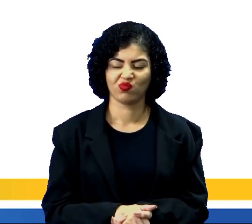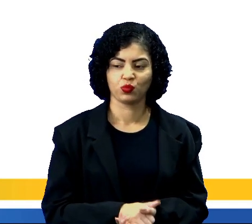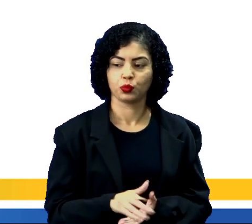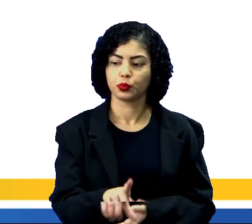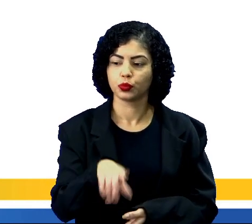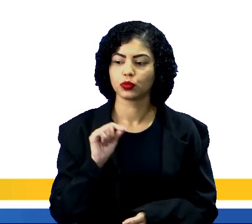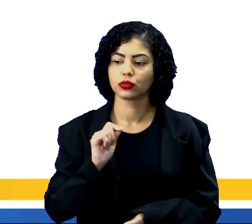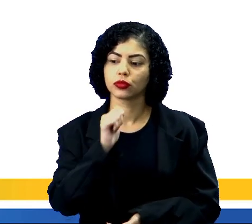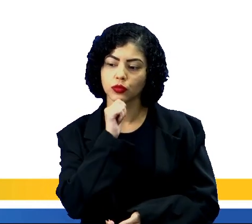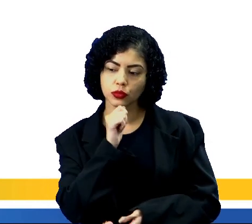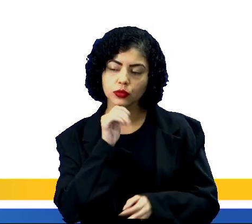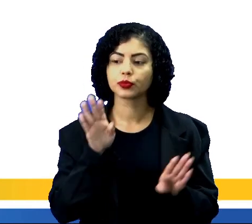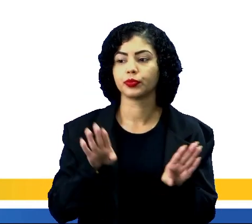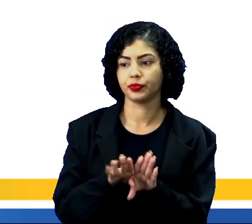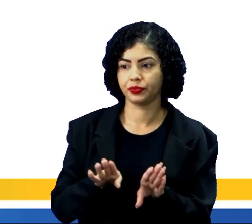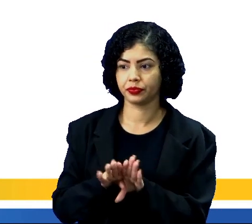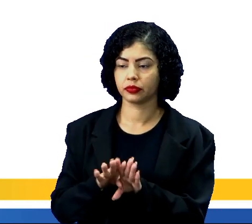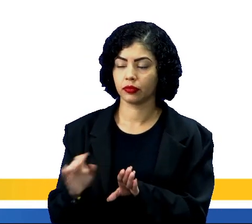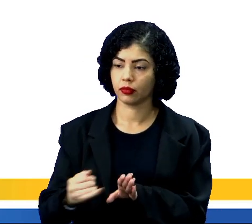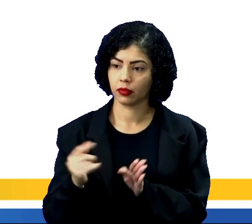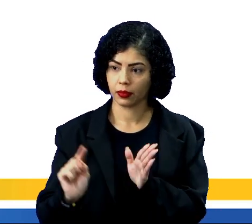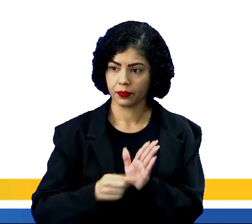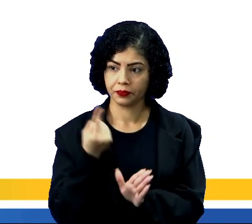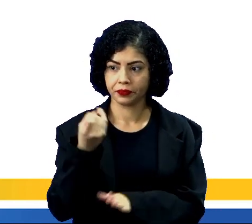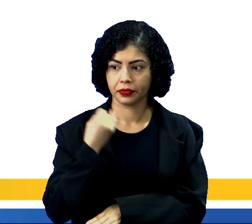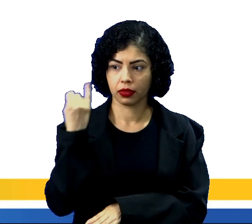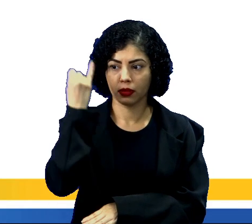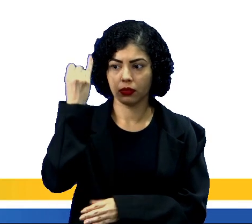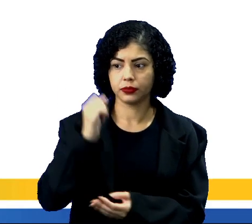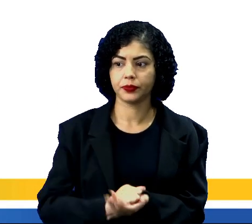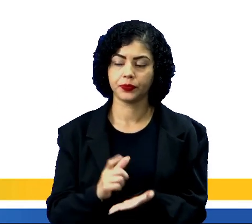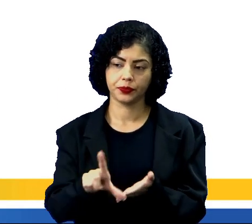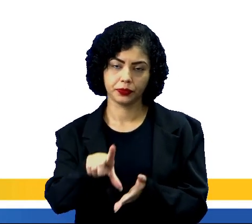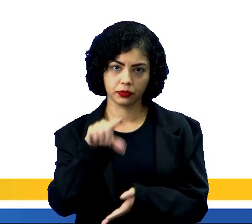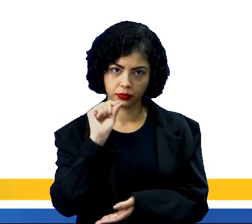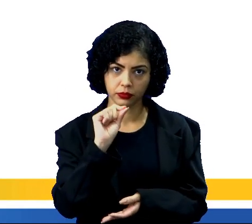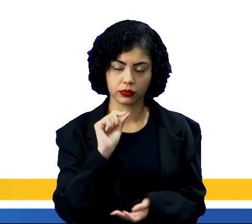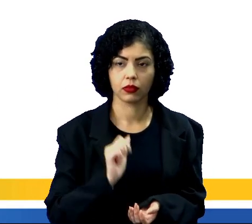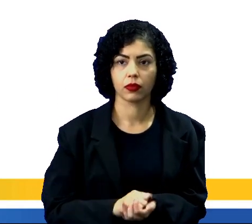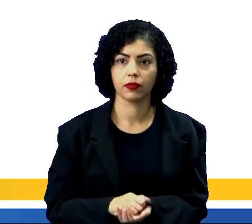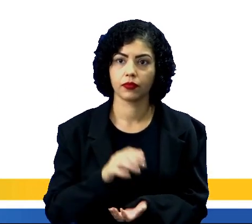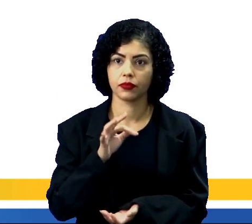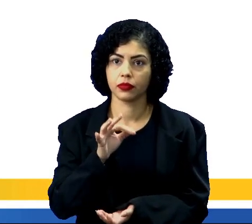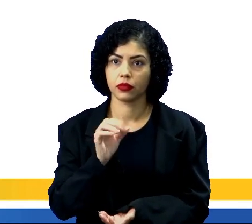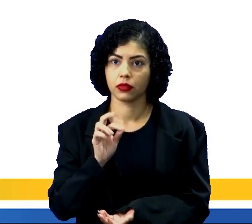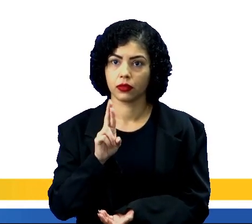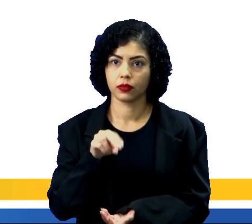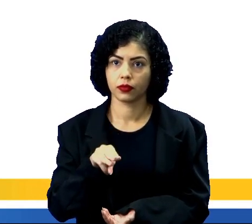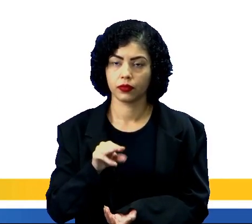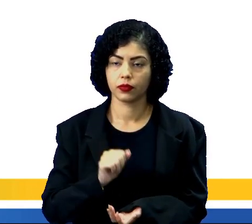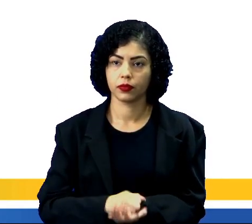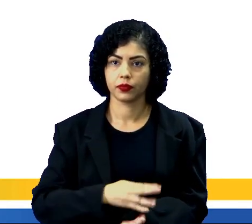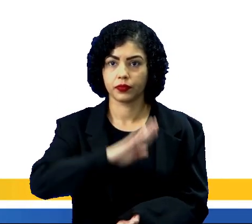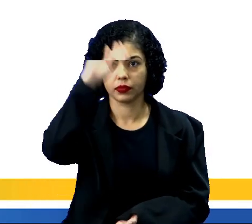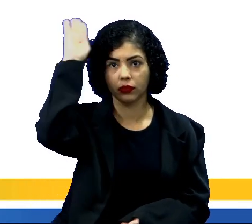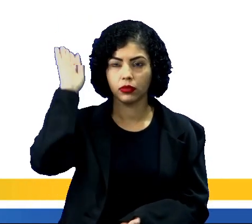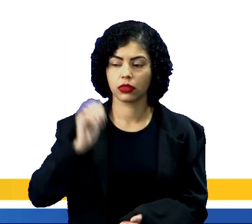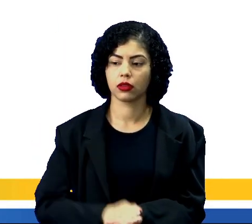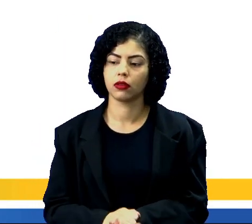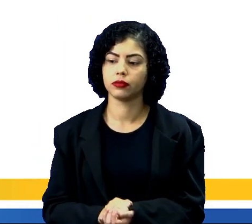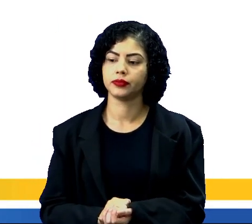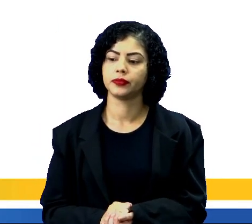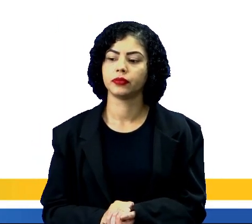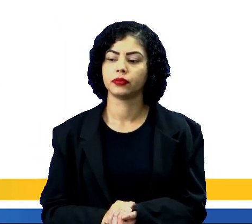Essas decisões também, as principais decisões eram tomadas no Fórum Romano, que era